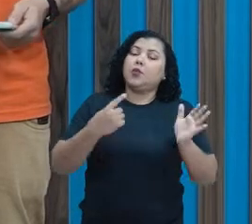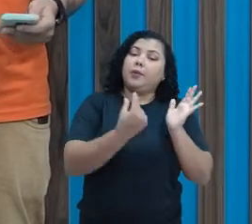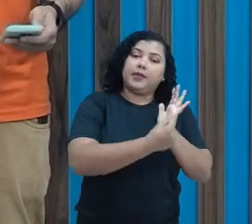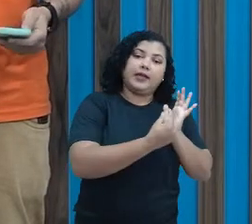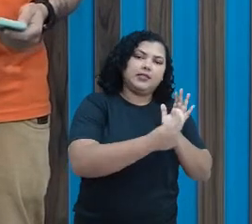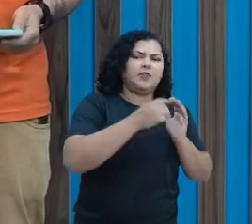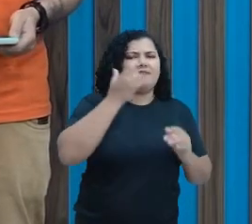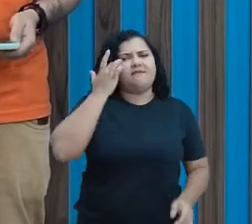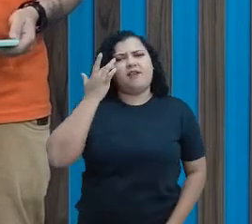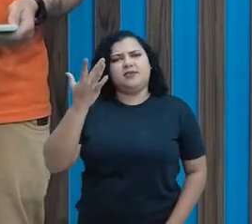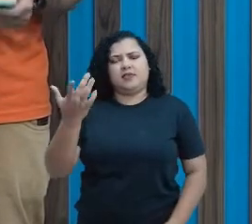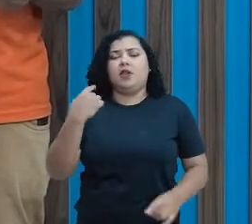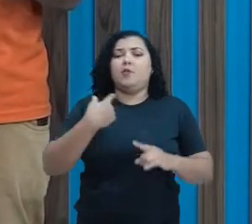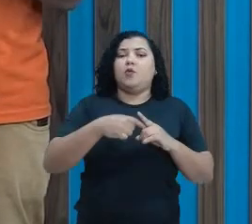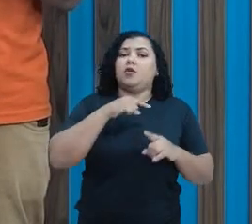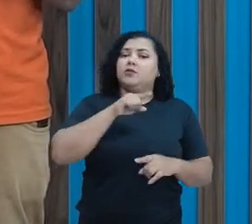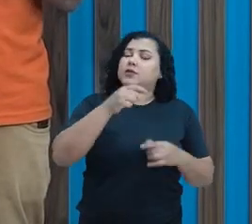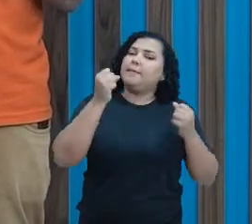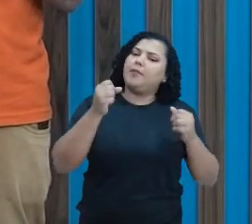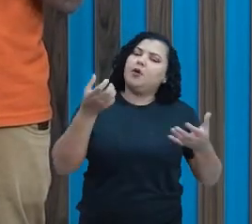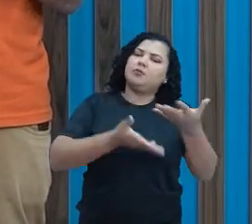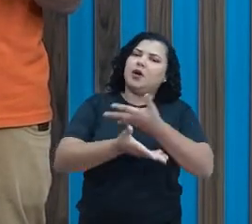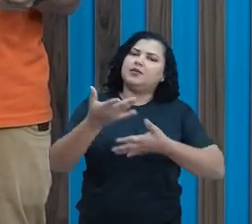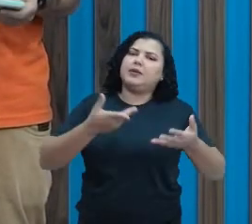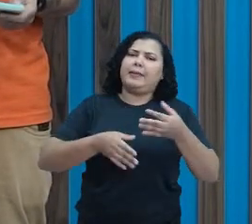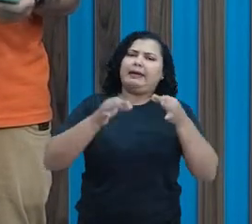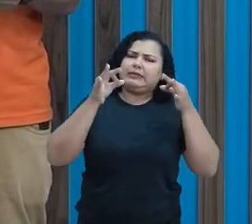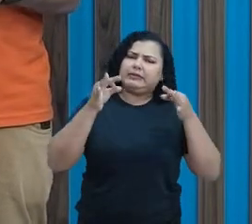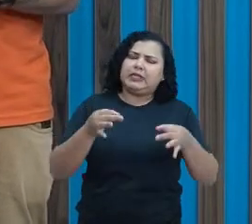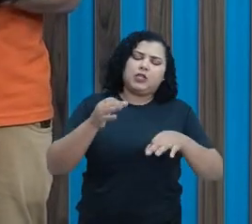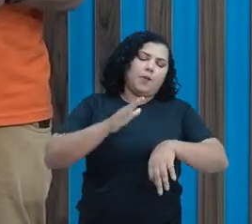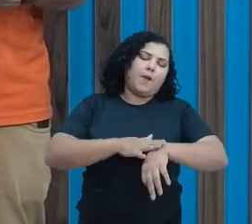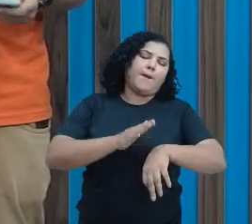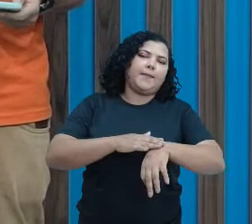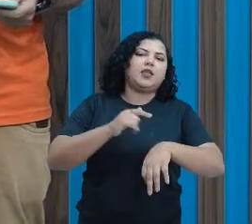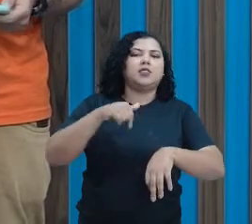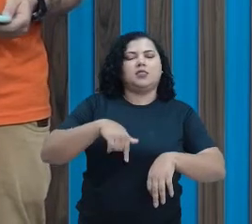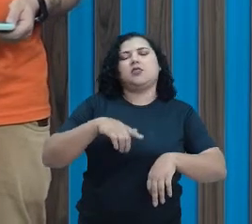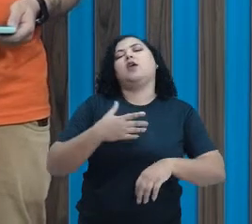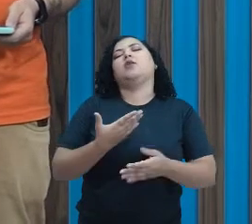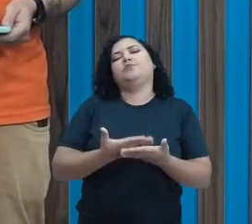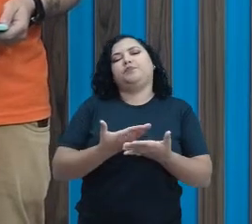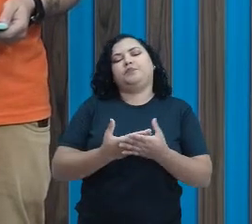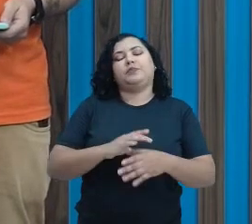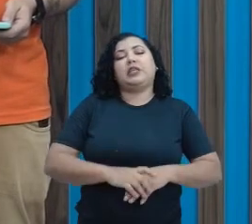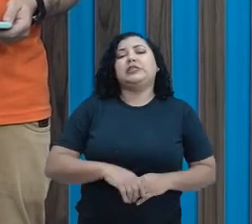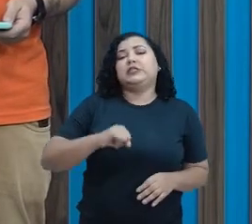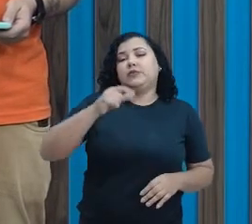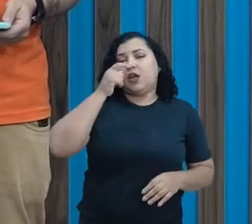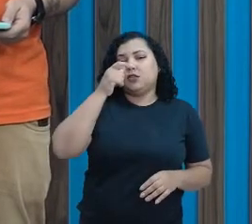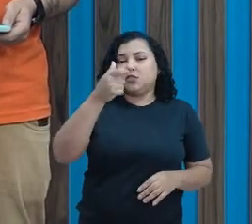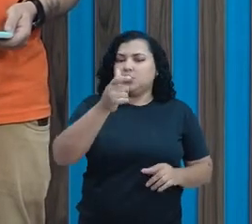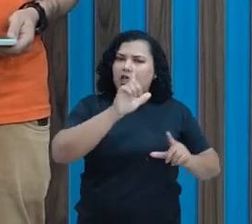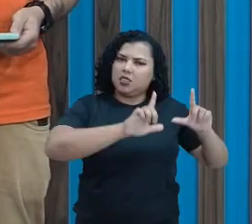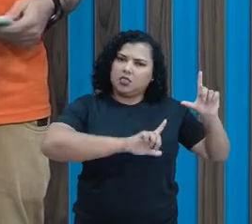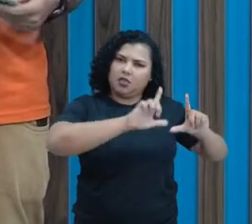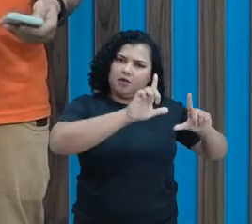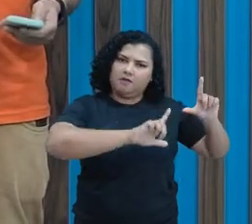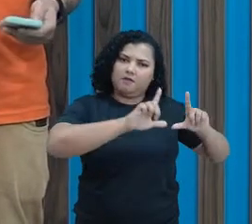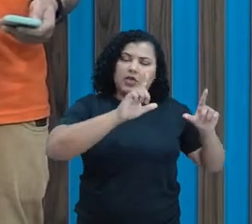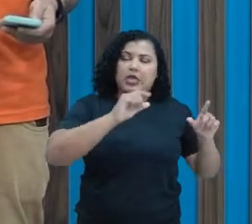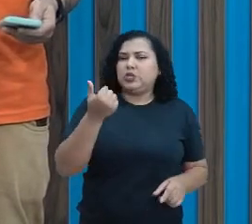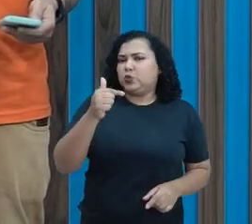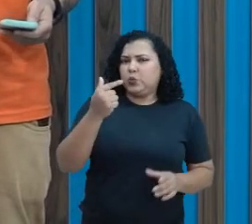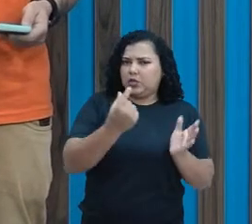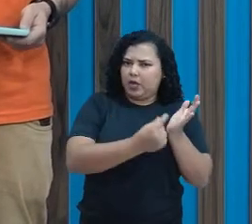aplicativo ele facilita porque você pode participar exatamente no momento dessa aula. Se você está assistindo ao vivo pela TV e não tem